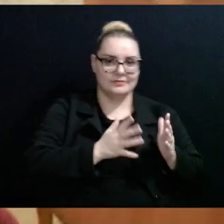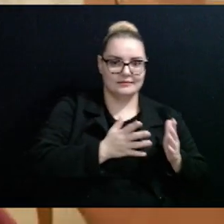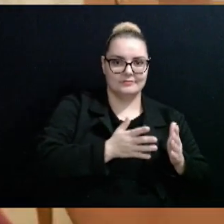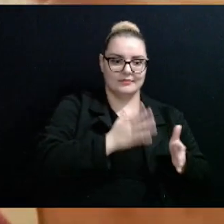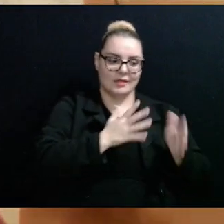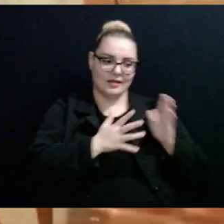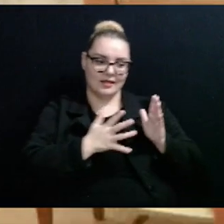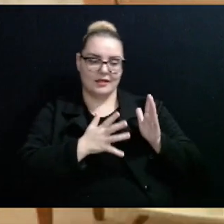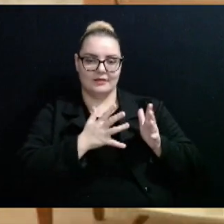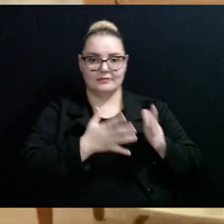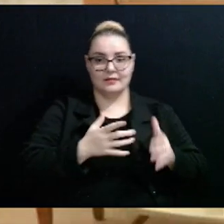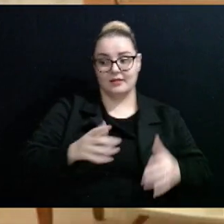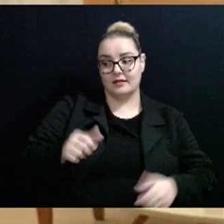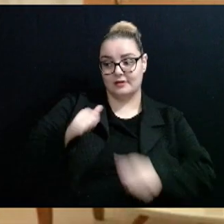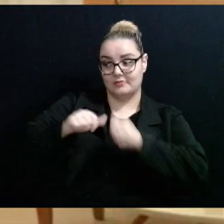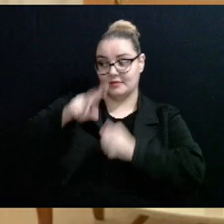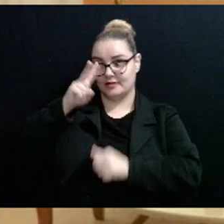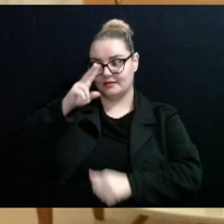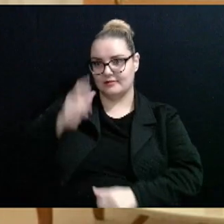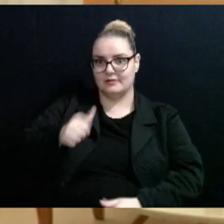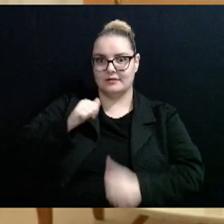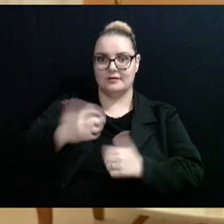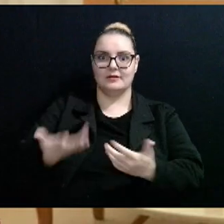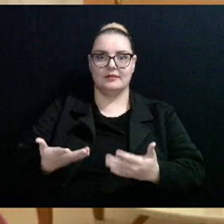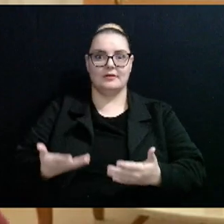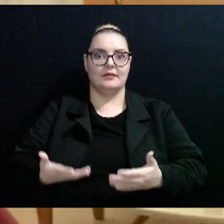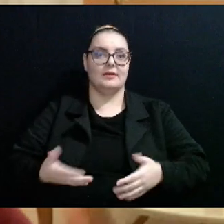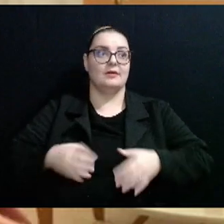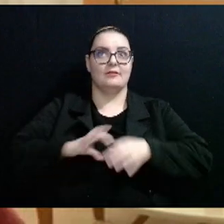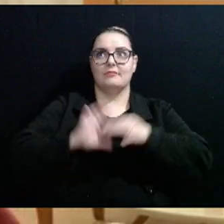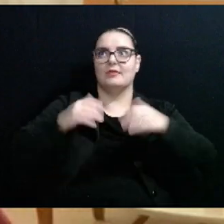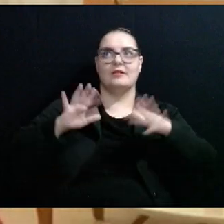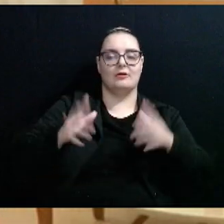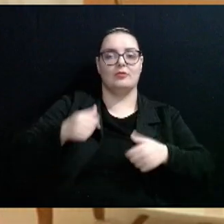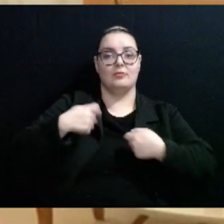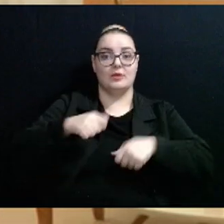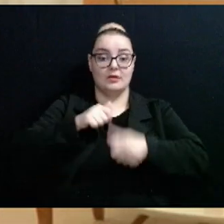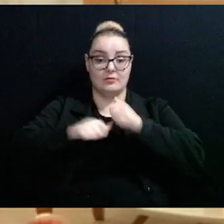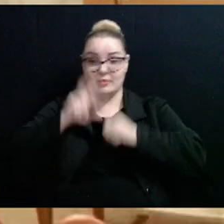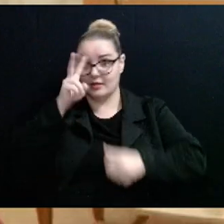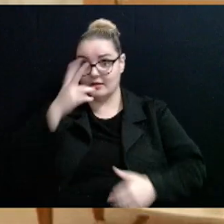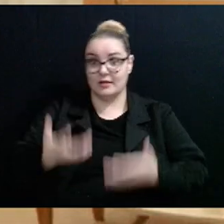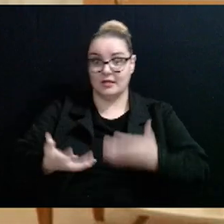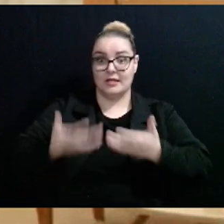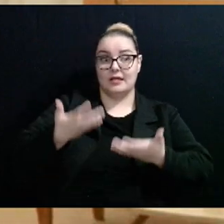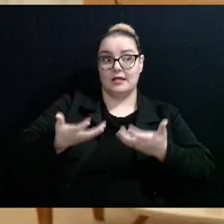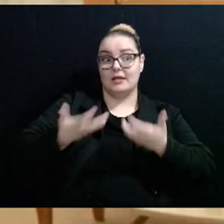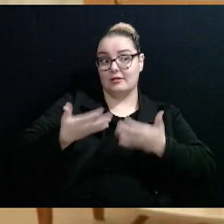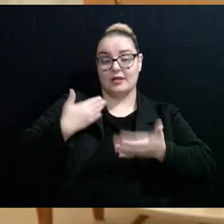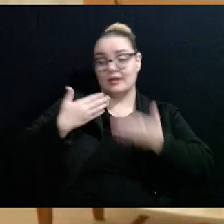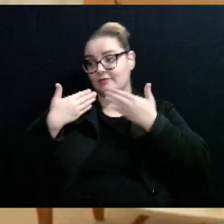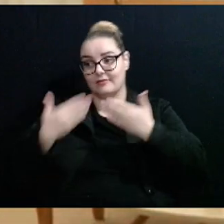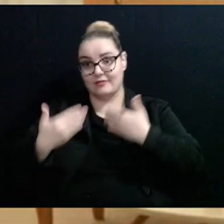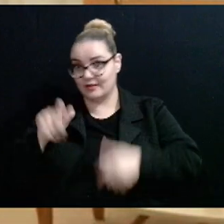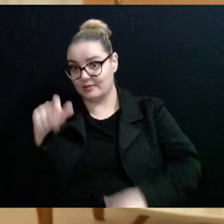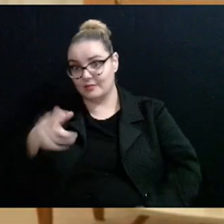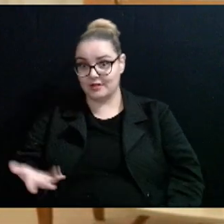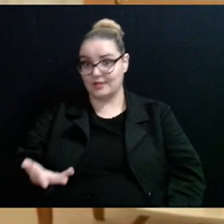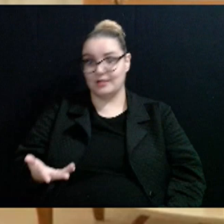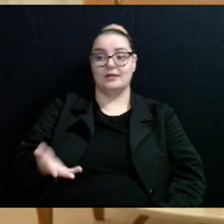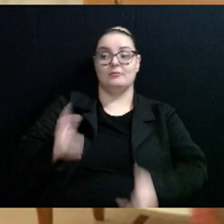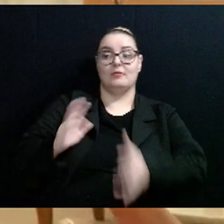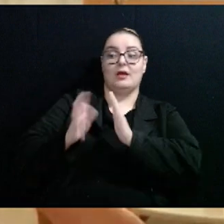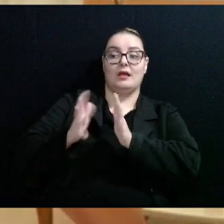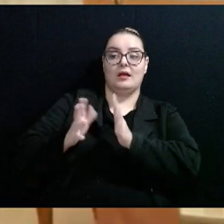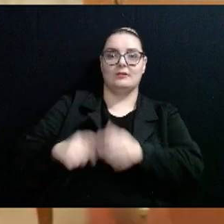me soltar, mas eu preciso do álcool. Eu quero, de repente, falar alguma coisa para alguém, eu preciso do álcool.